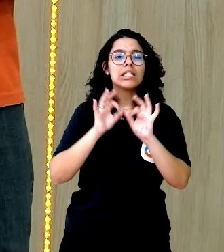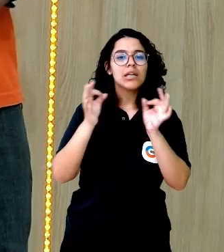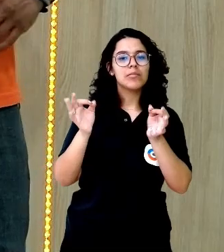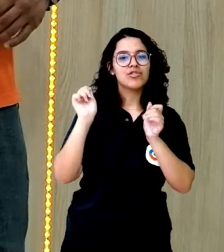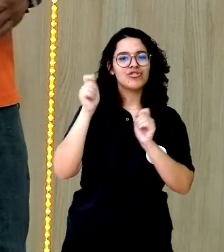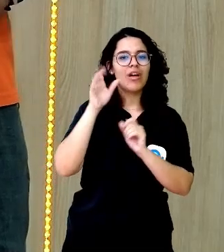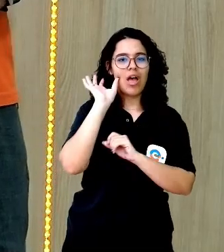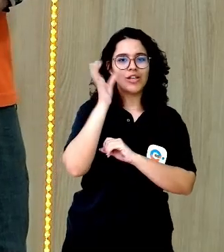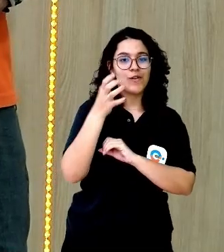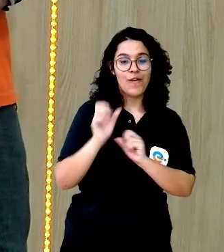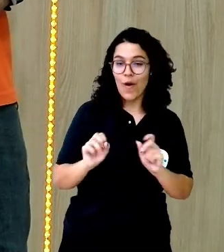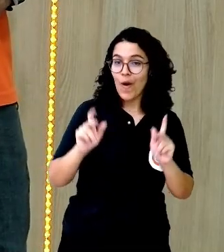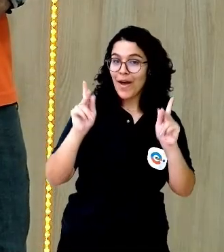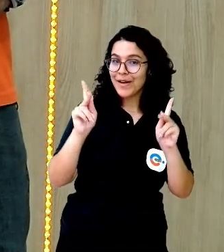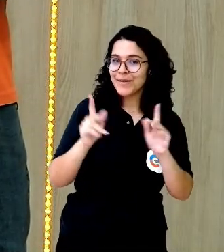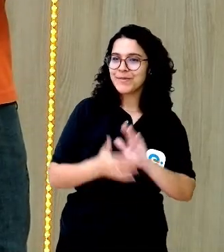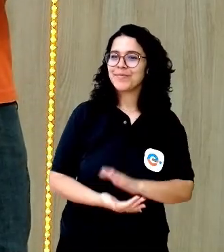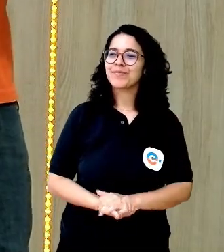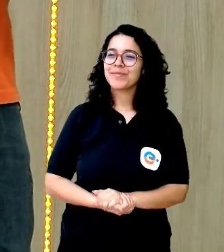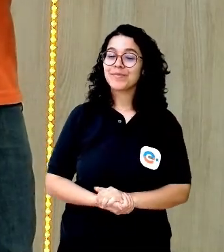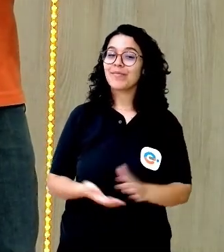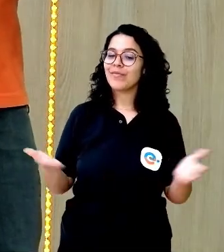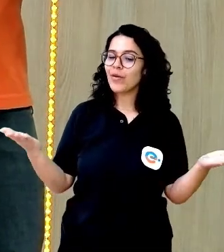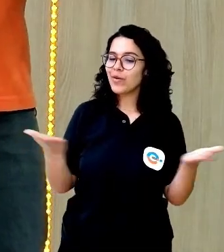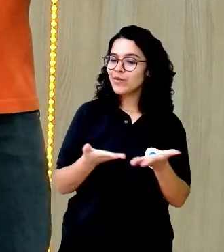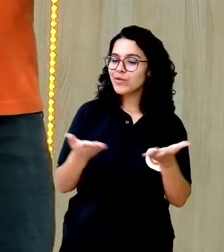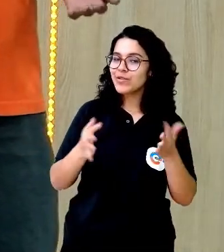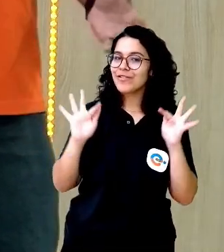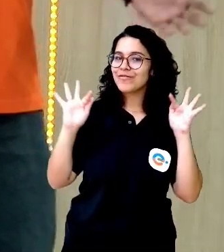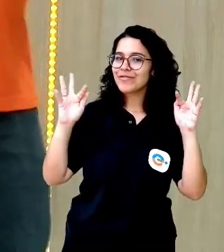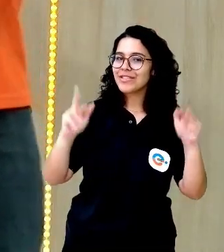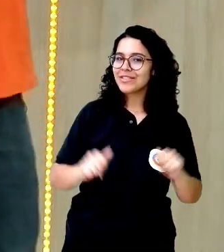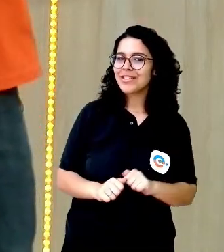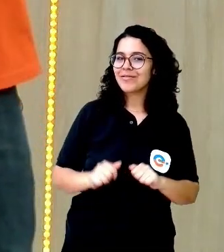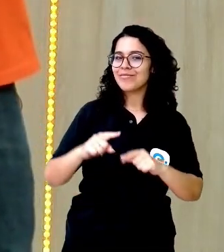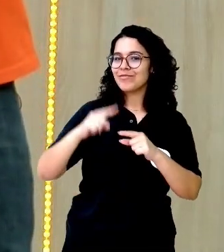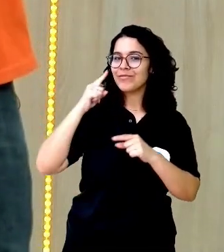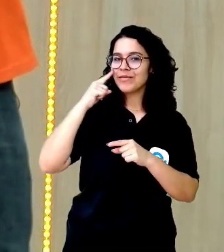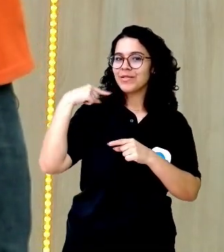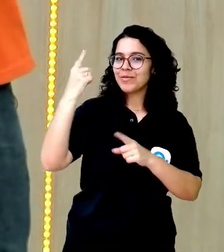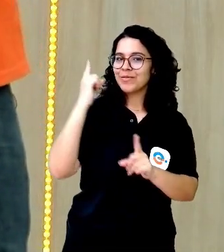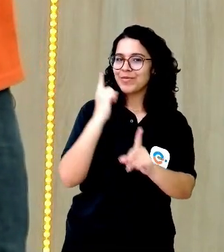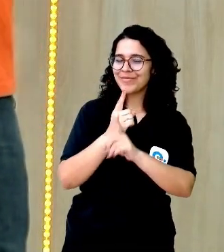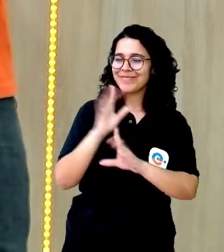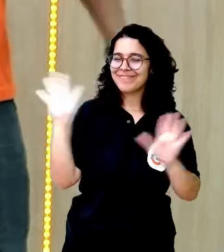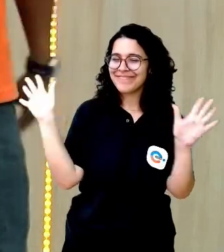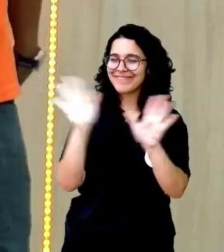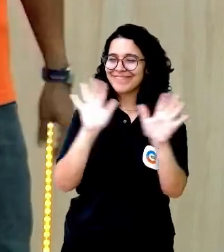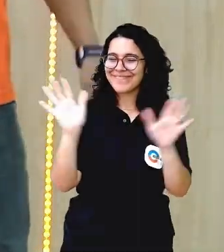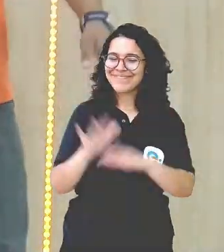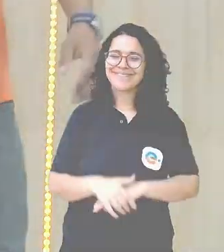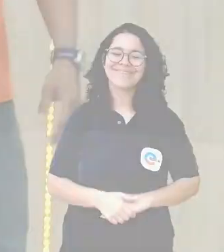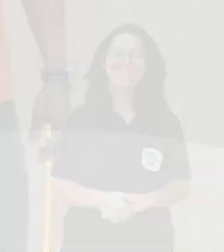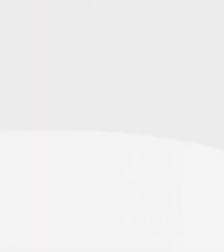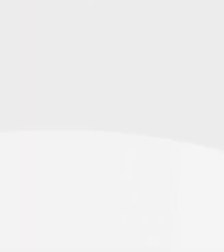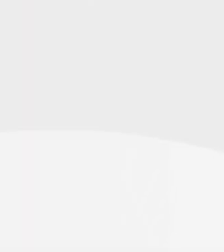resolver. Tá certo? Então, por hoje é só. Até o nosso próximo vídeo. Tchau, tchau!